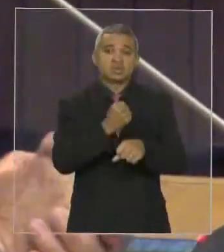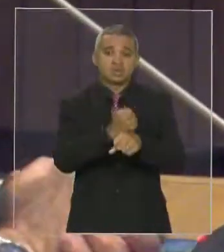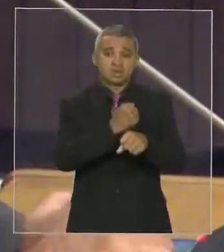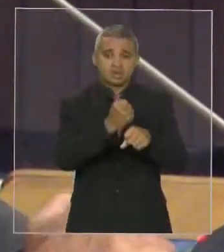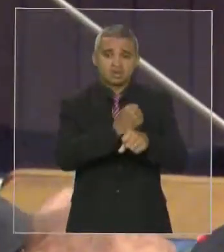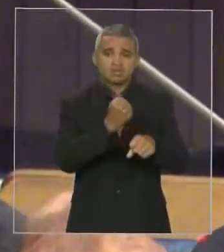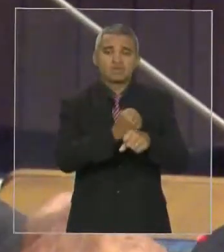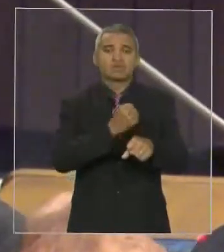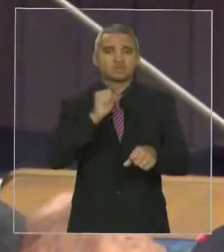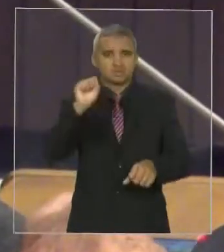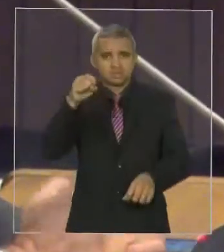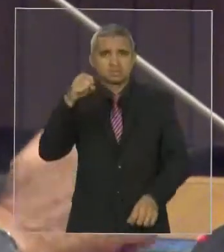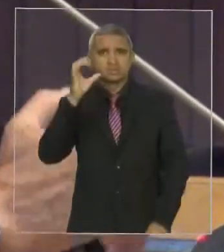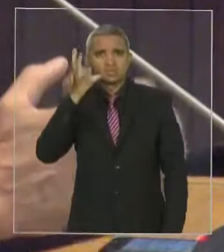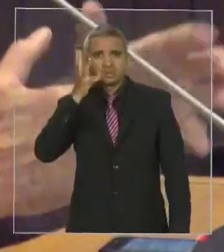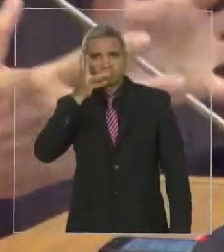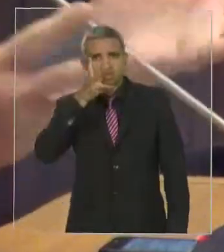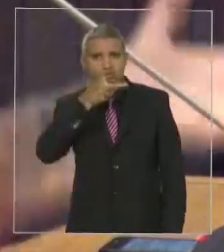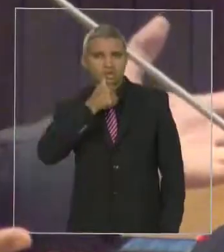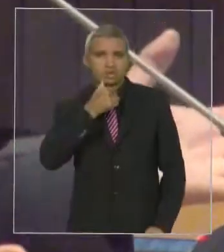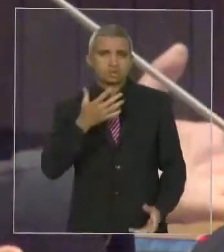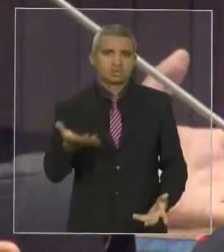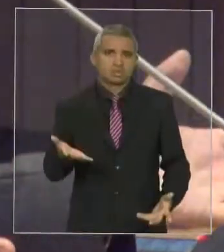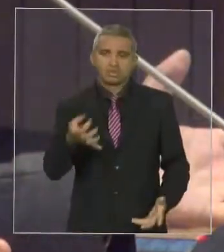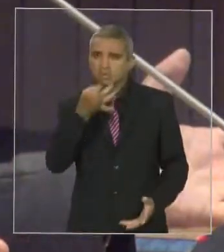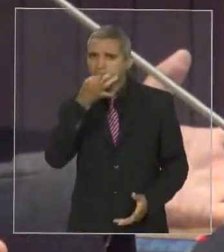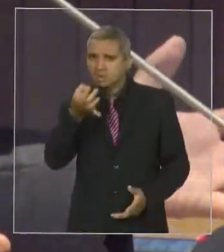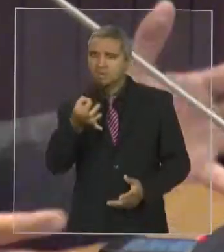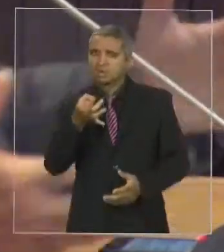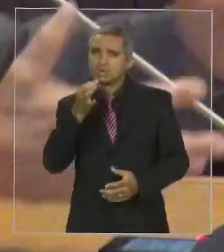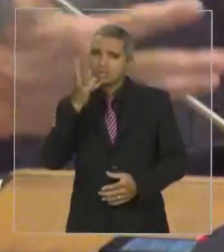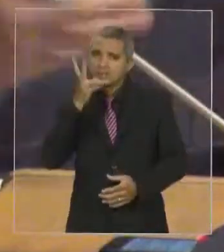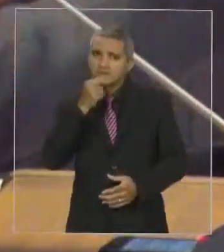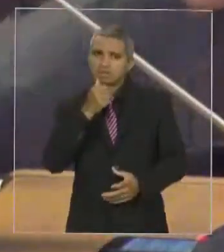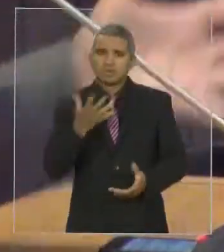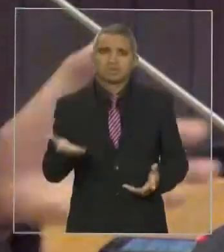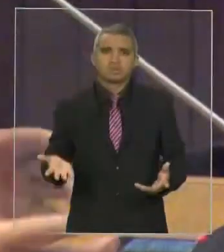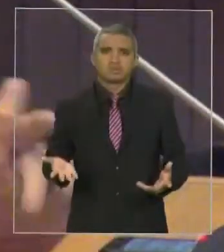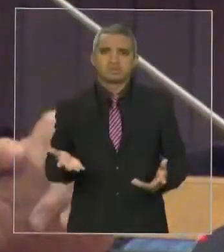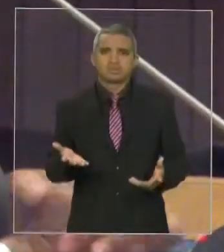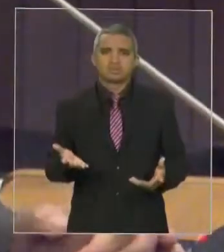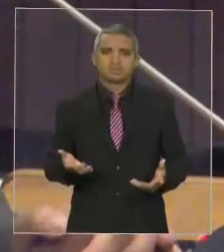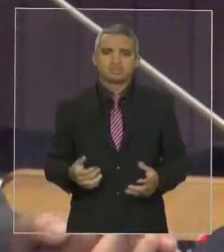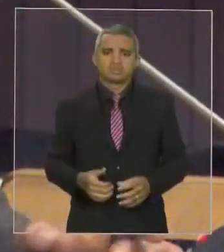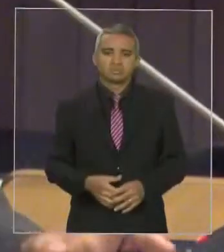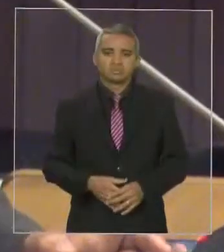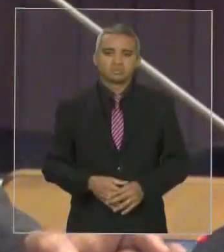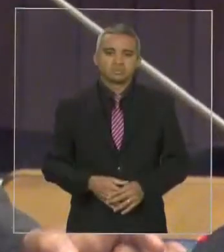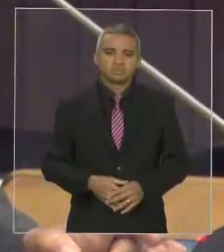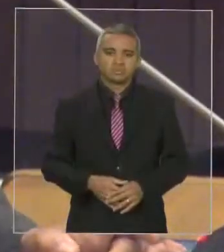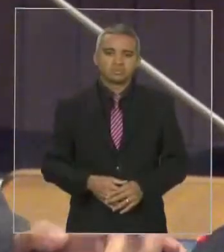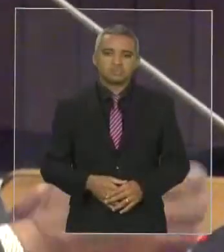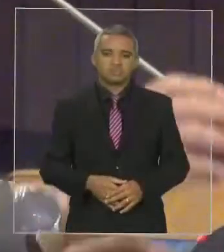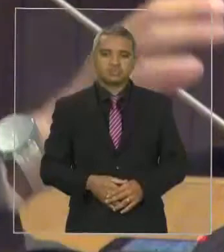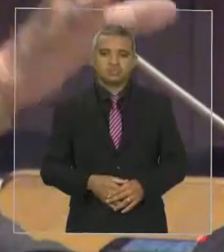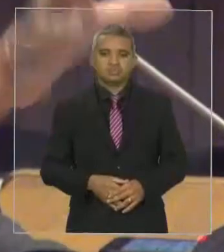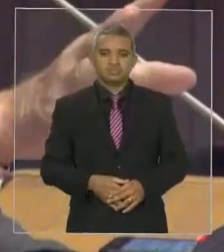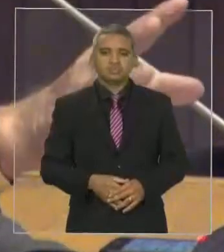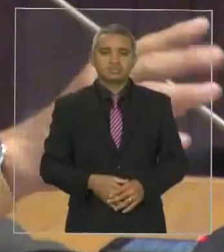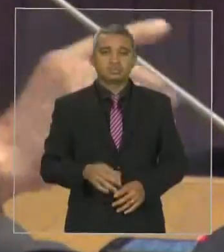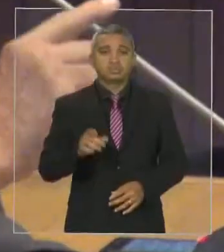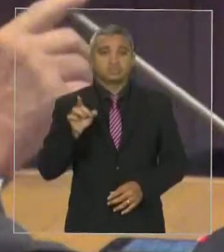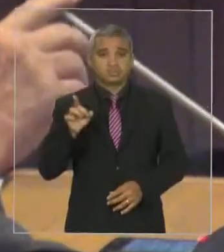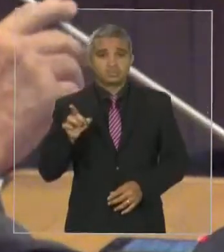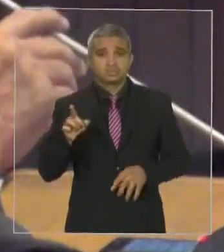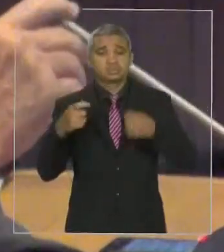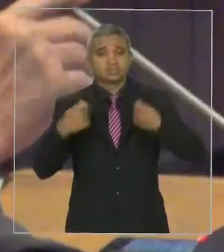já devia estar concluído, mas a obra é grande. E a situação lá para se